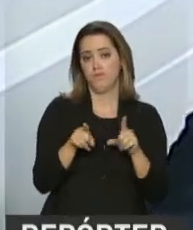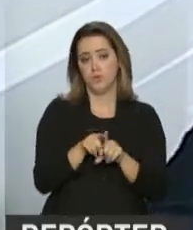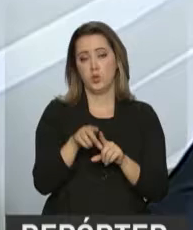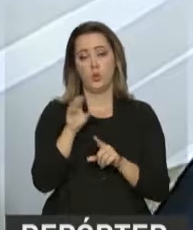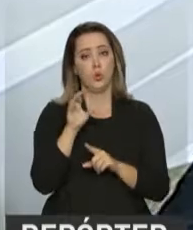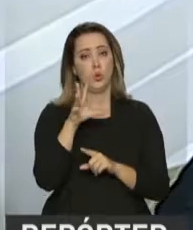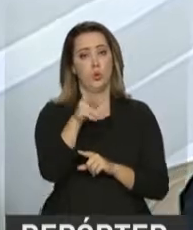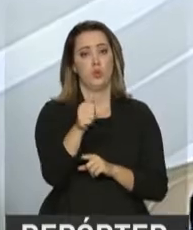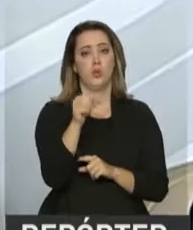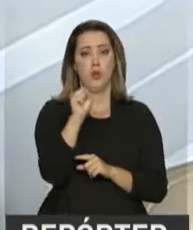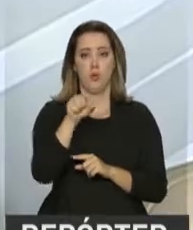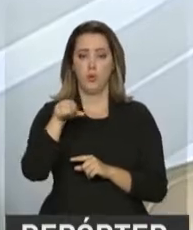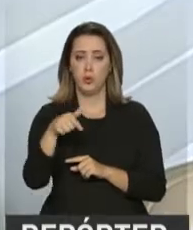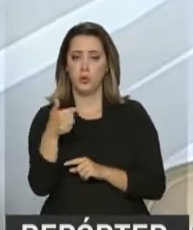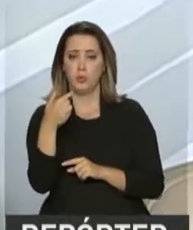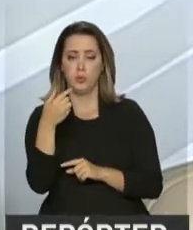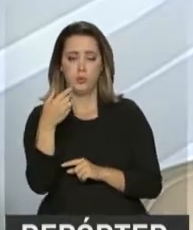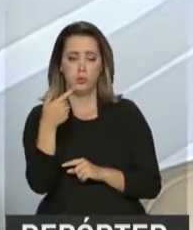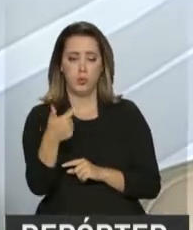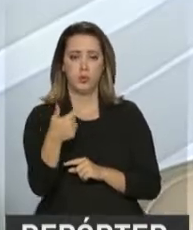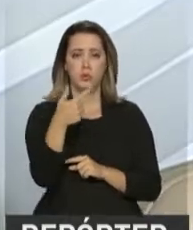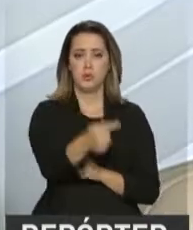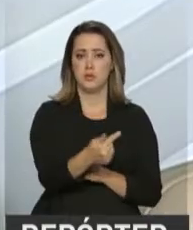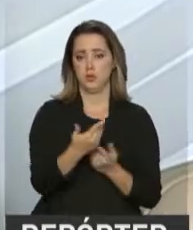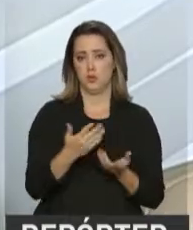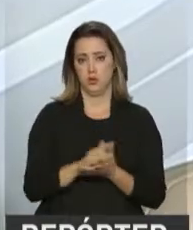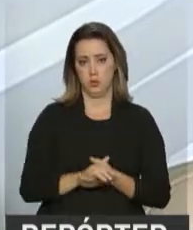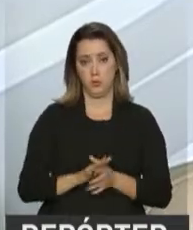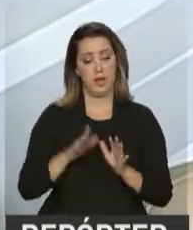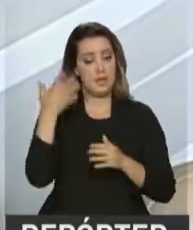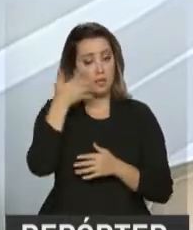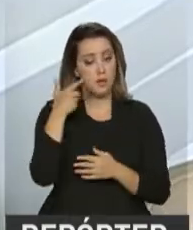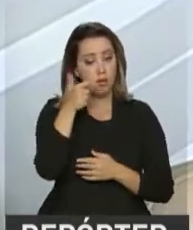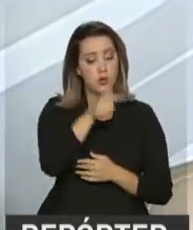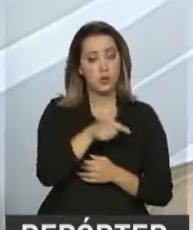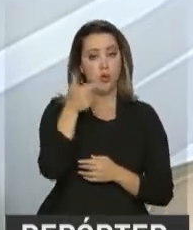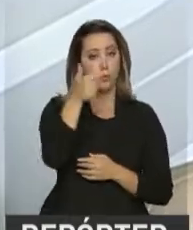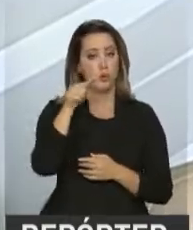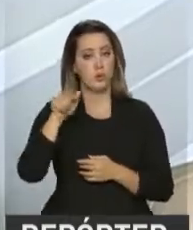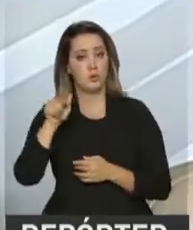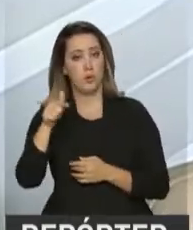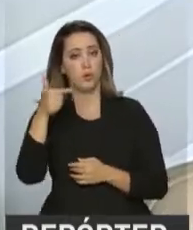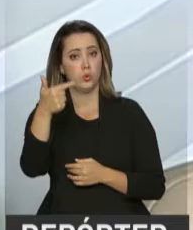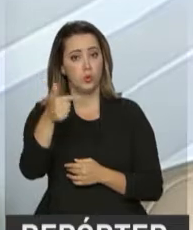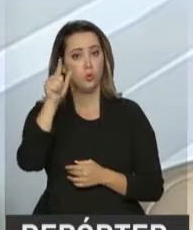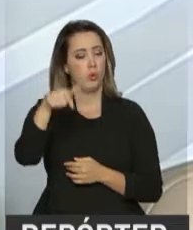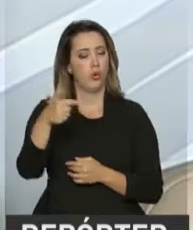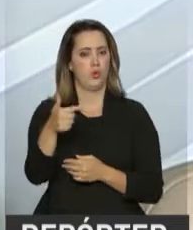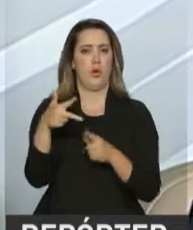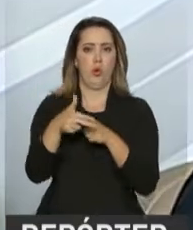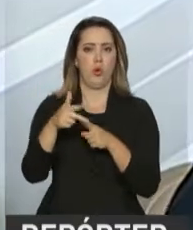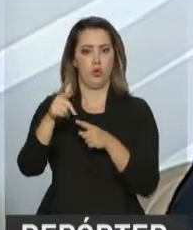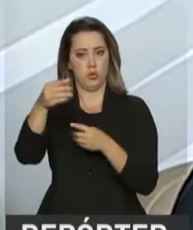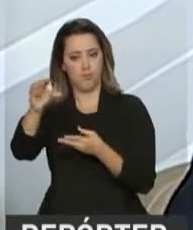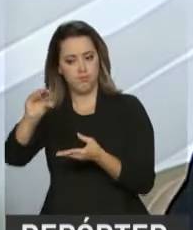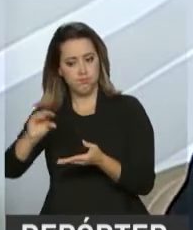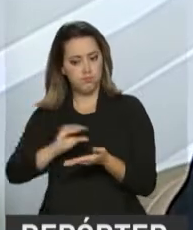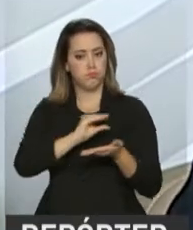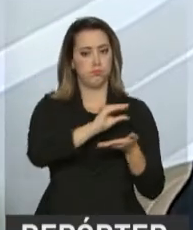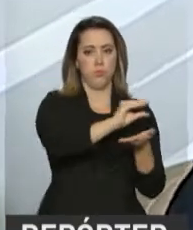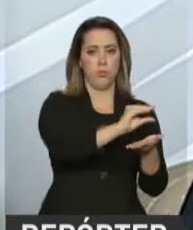de novo explicando, 2,2 não é contingenciamento, né? É remanejamento. Então,